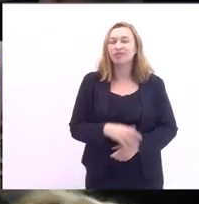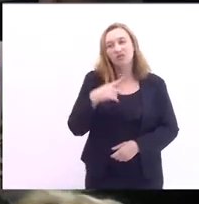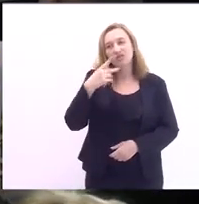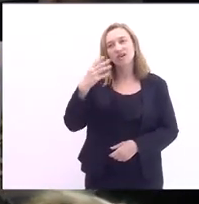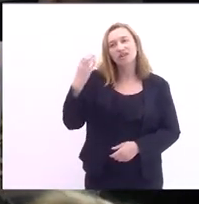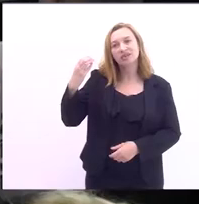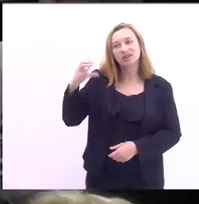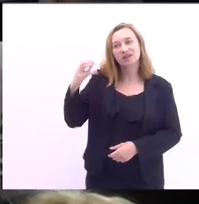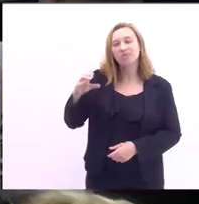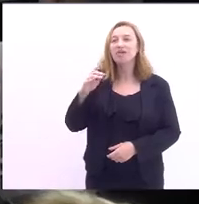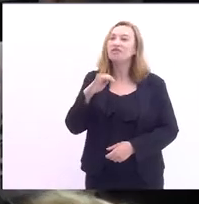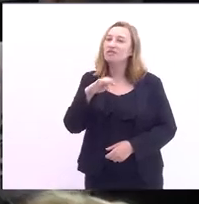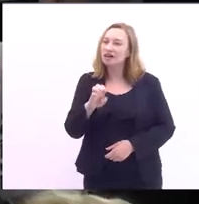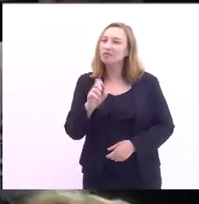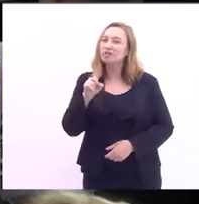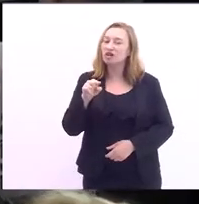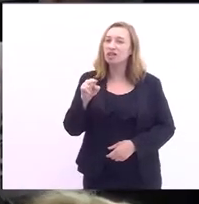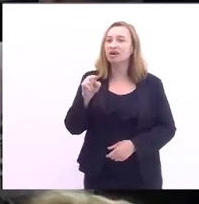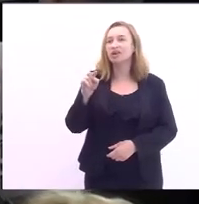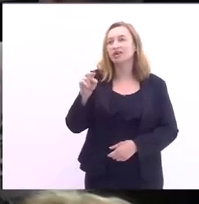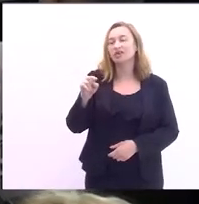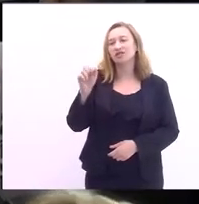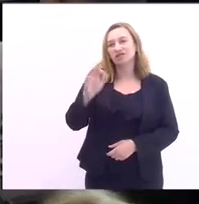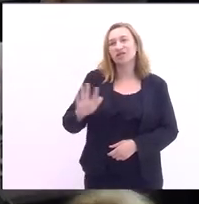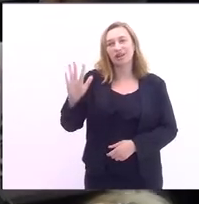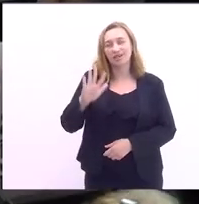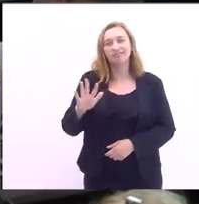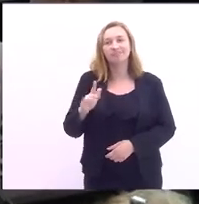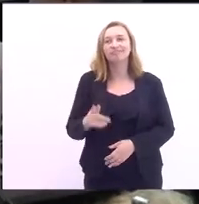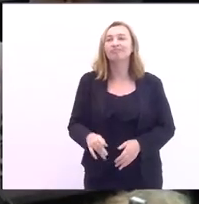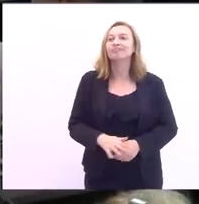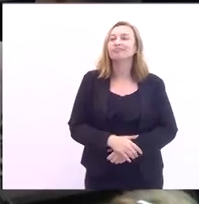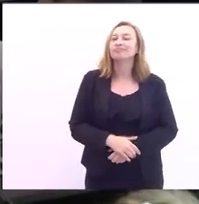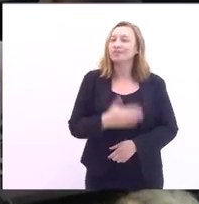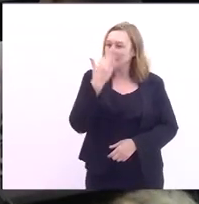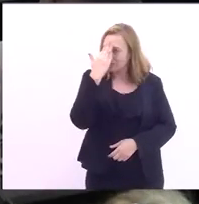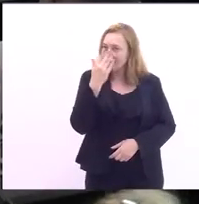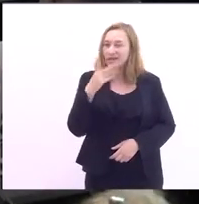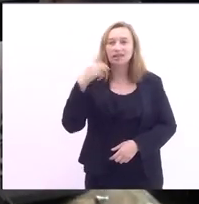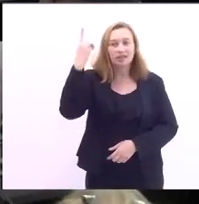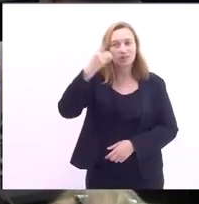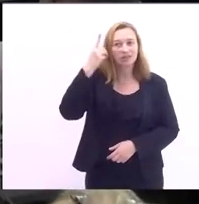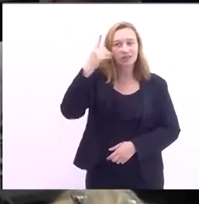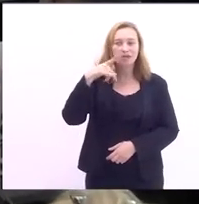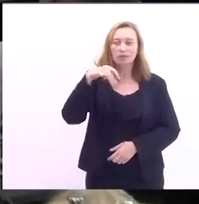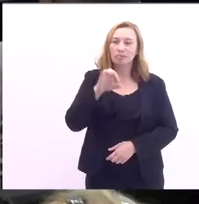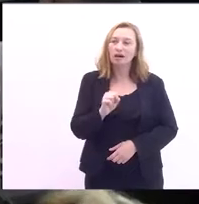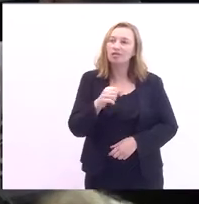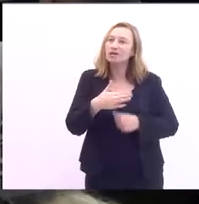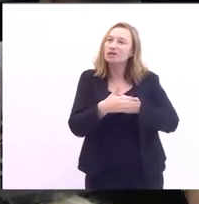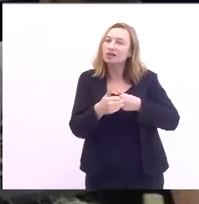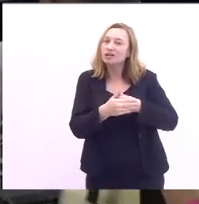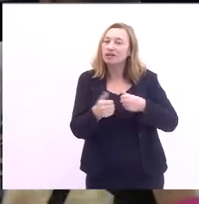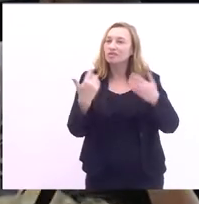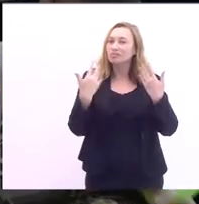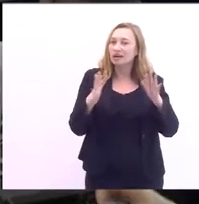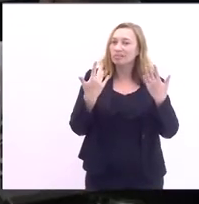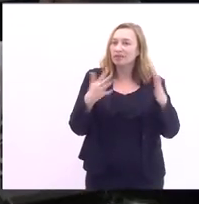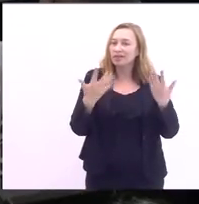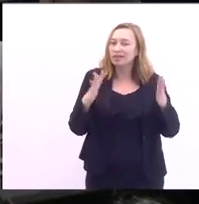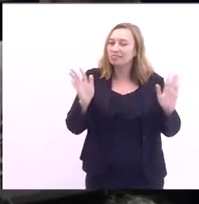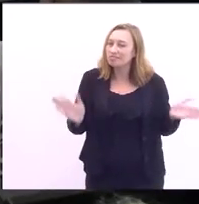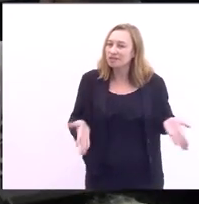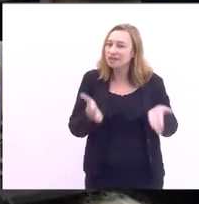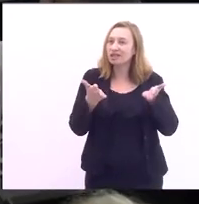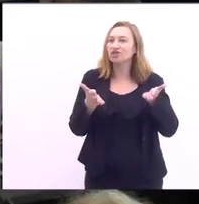mas Felipe Peixoto já é universal. Obrigado, deputado Paulo Ramos. Obrigado pelo carinho. Mais uma vez, parabenizá-lo pela